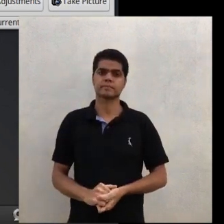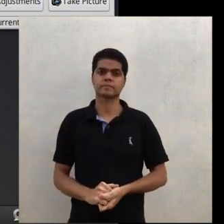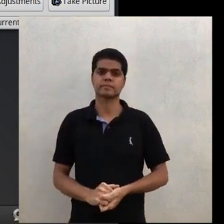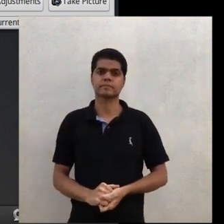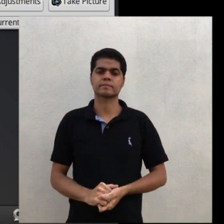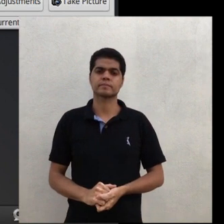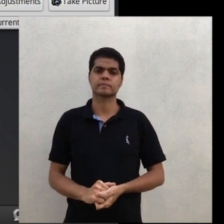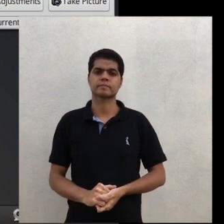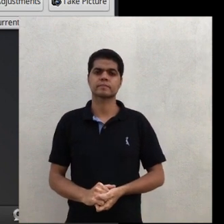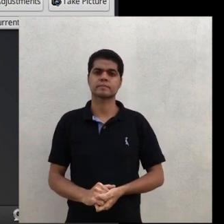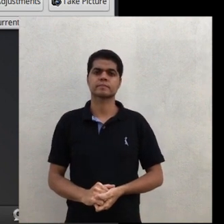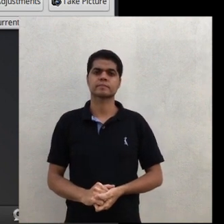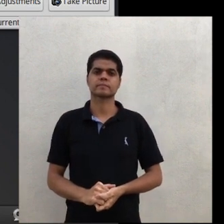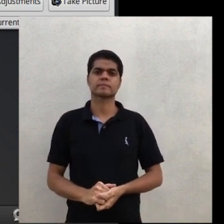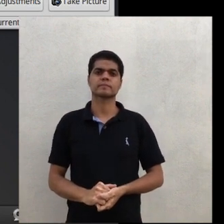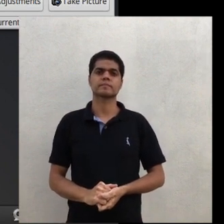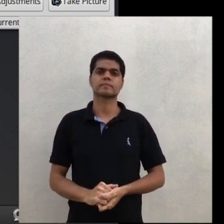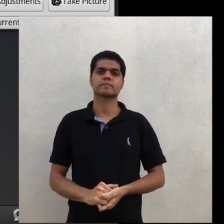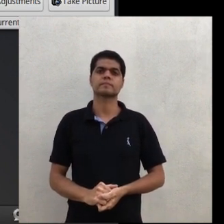deixa eu tentar aumentar aqui, ó.